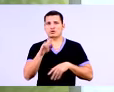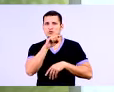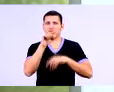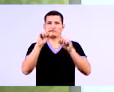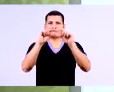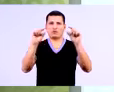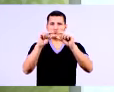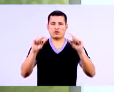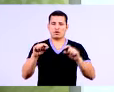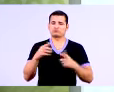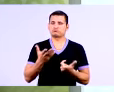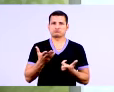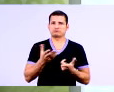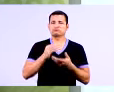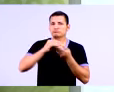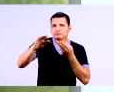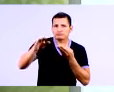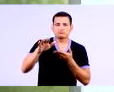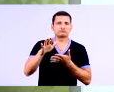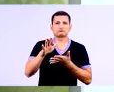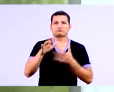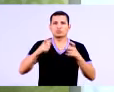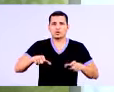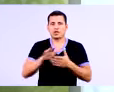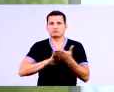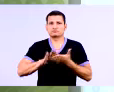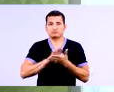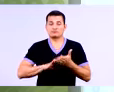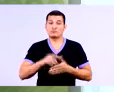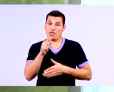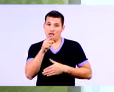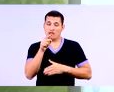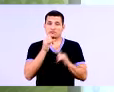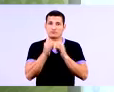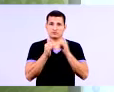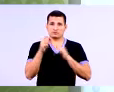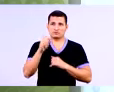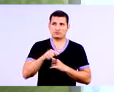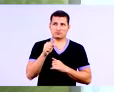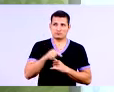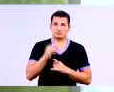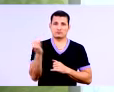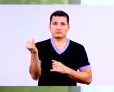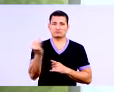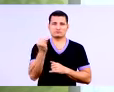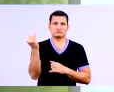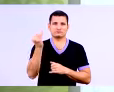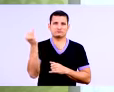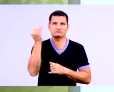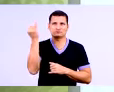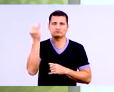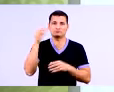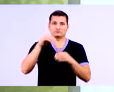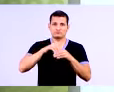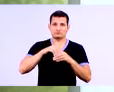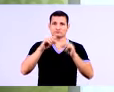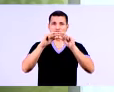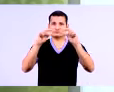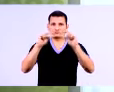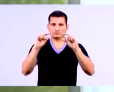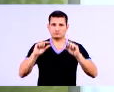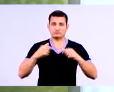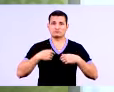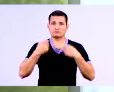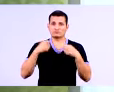para lugar algum. E essa informação, ela é importantíssima dentro de um formulário. Eu preciso